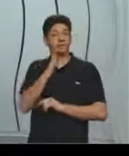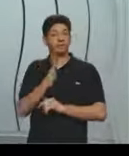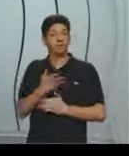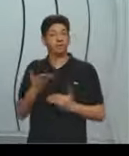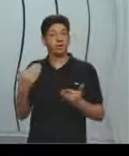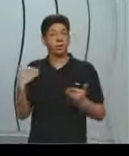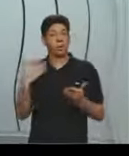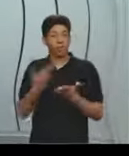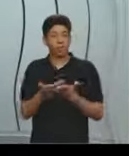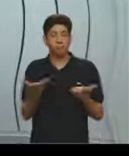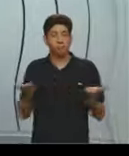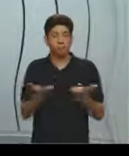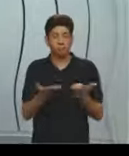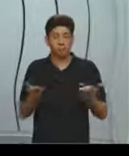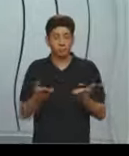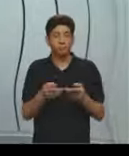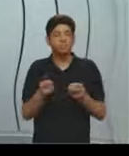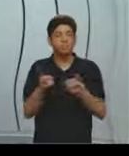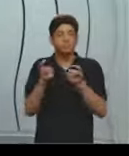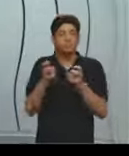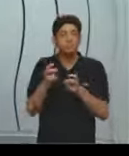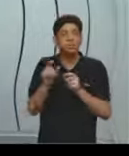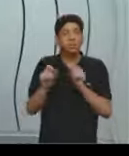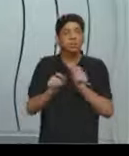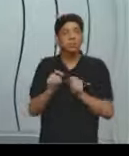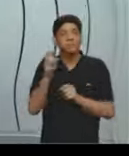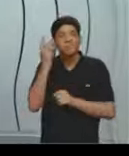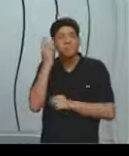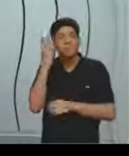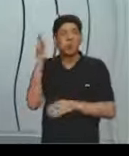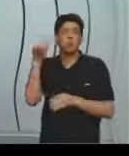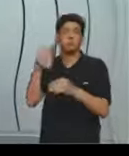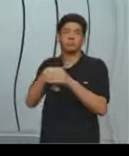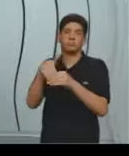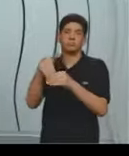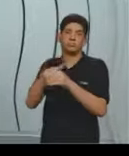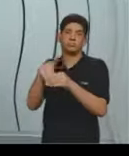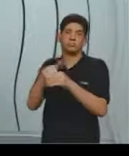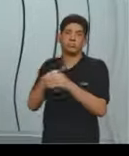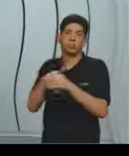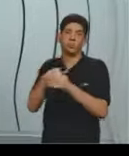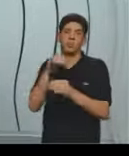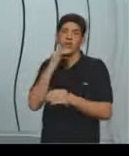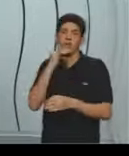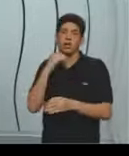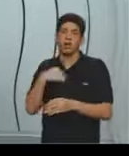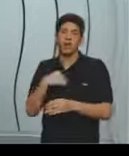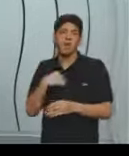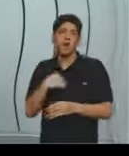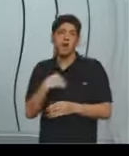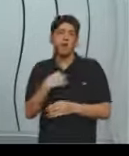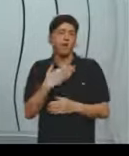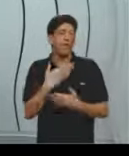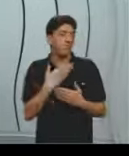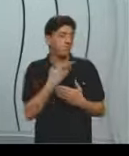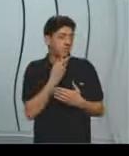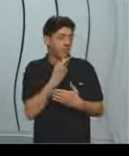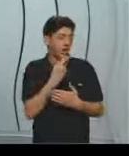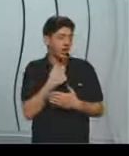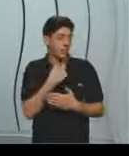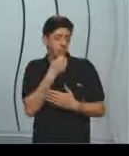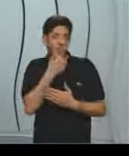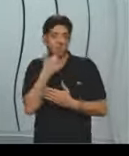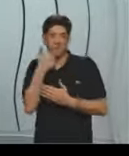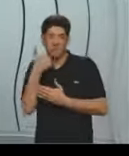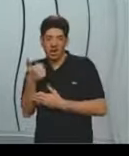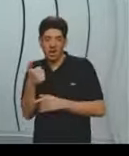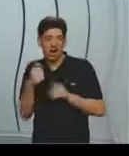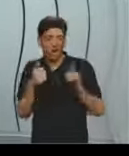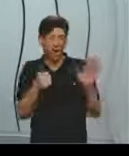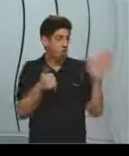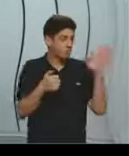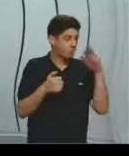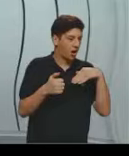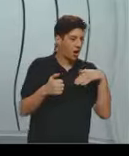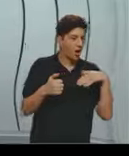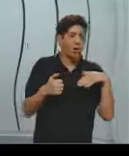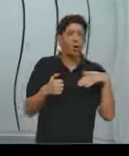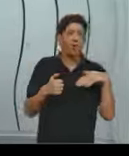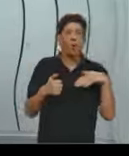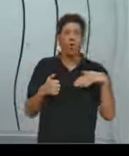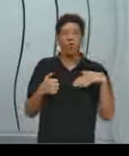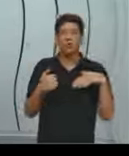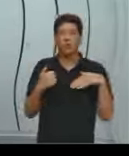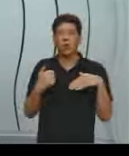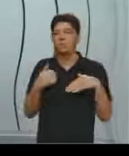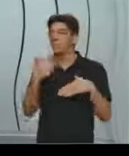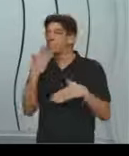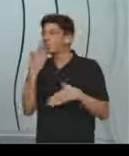hoje a gente observar é muito fácil com a eleição é só conversei que eu sou do lado do bem o outro do lado do mal e eu sou a favor de uma série